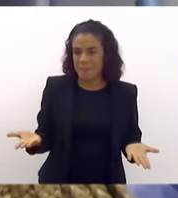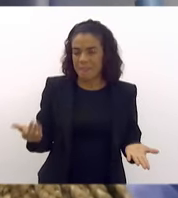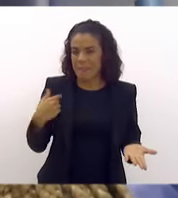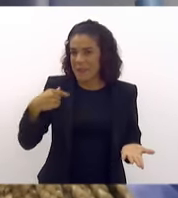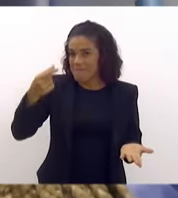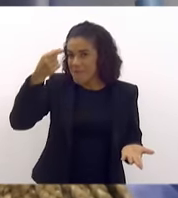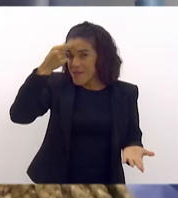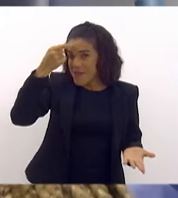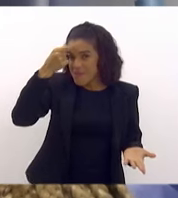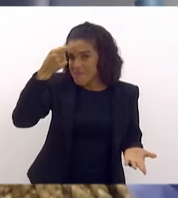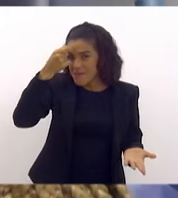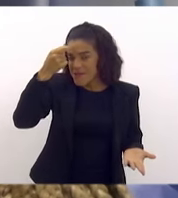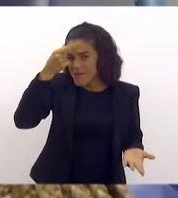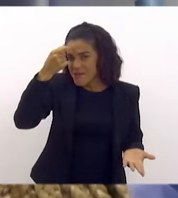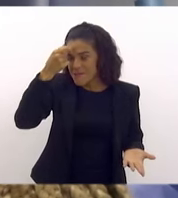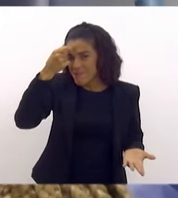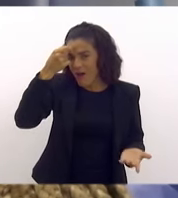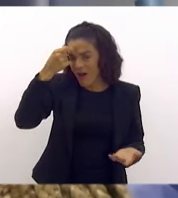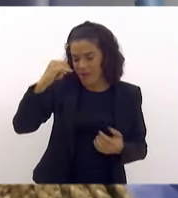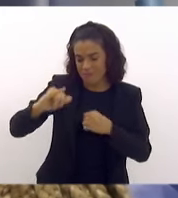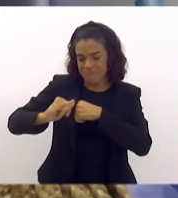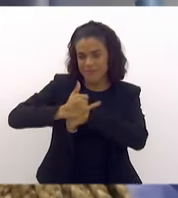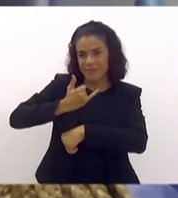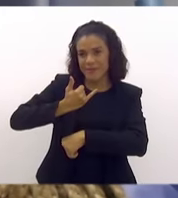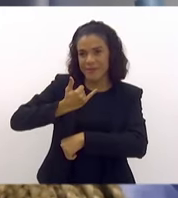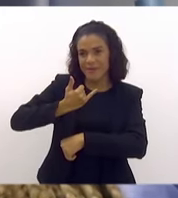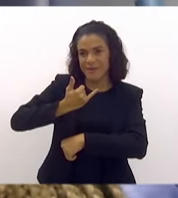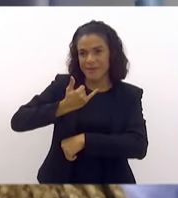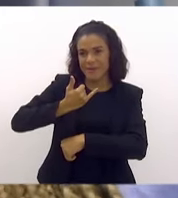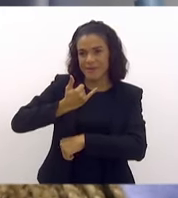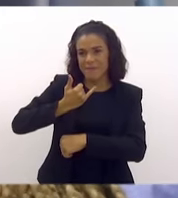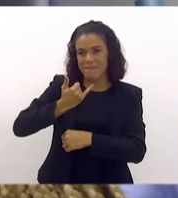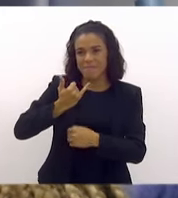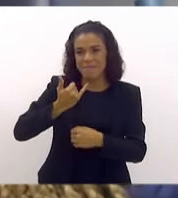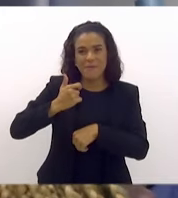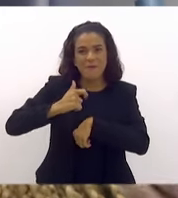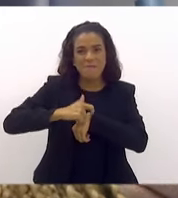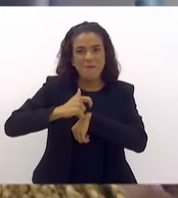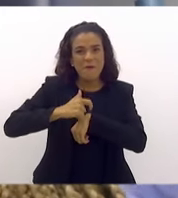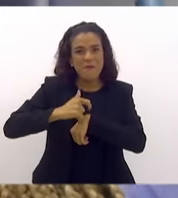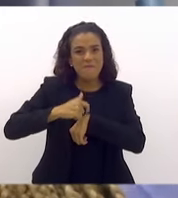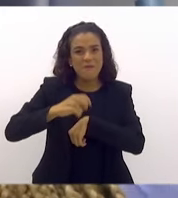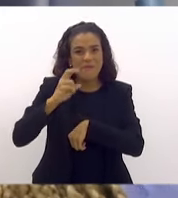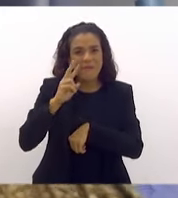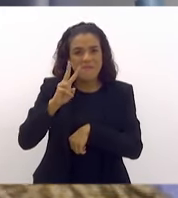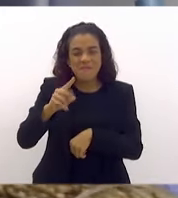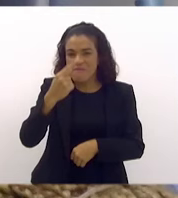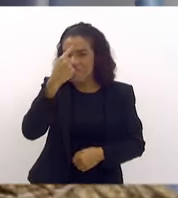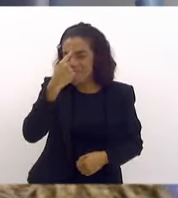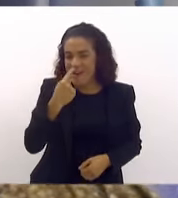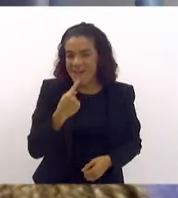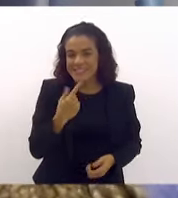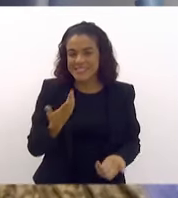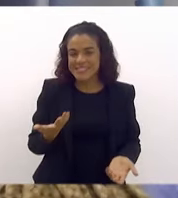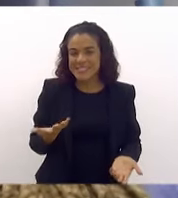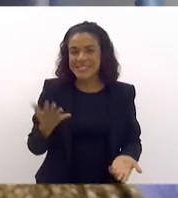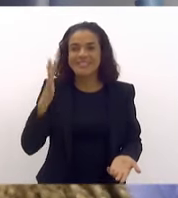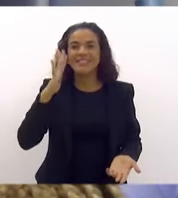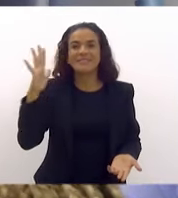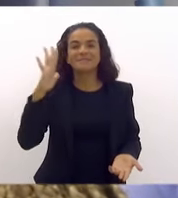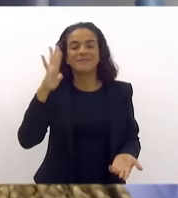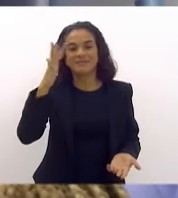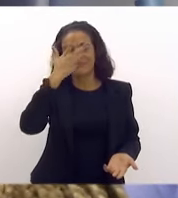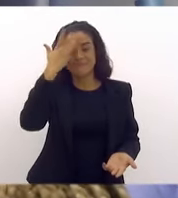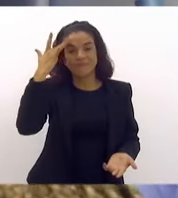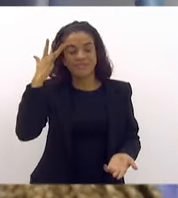memória me Traiu no exato momento que eu tinha visto a imagem você imagina uma